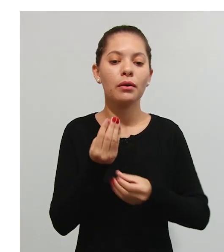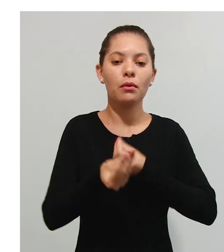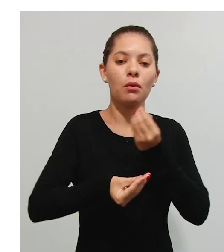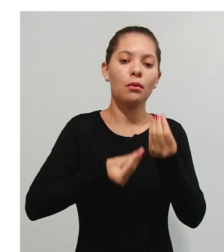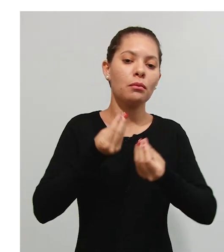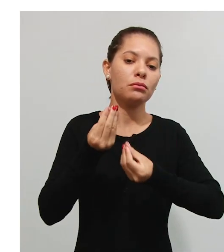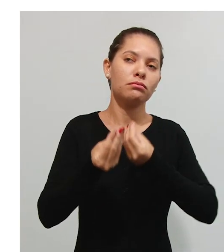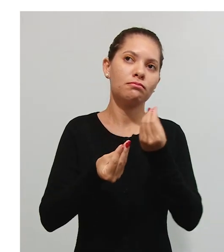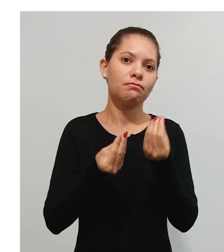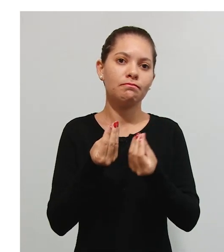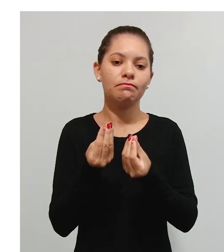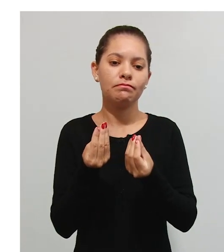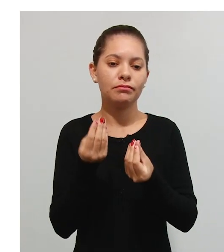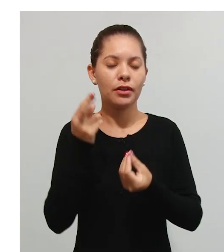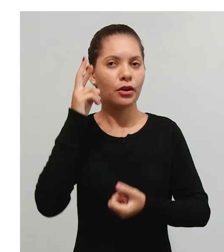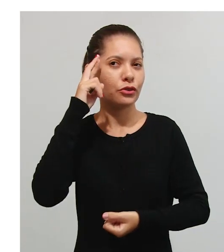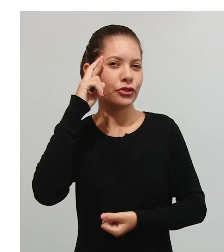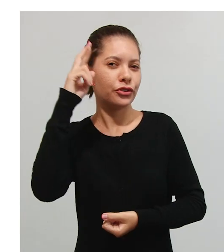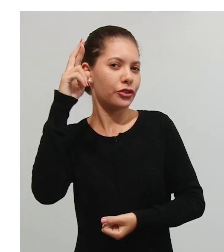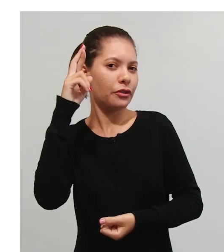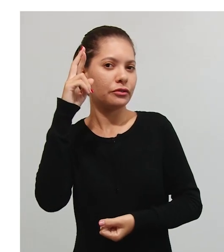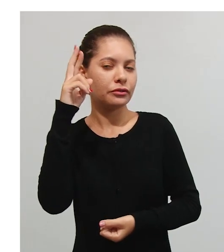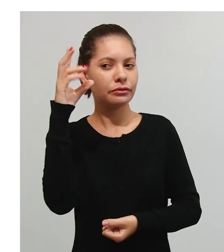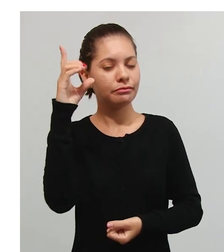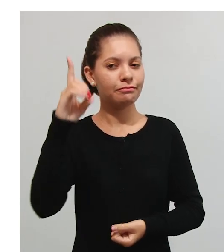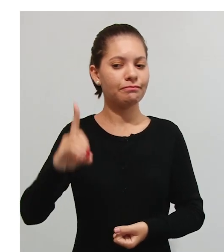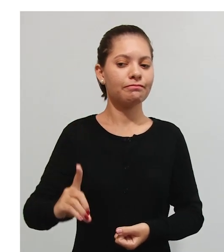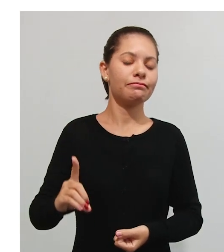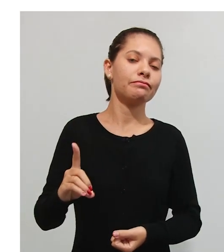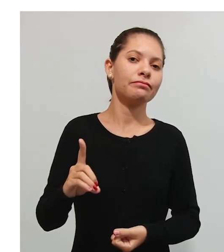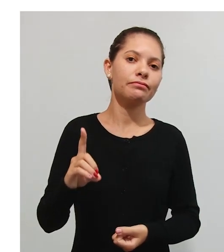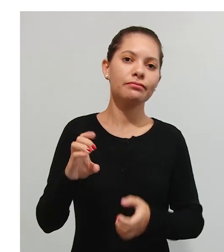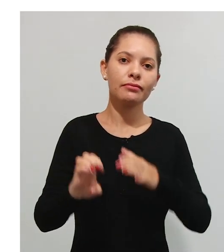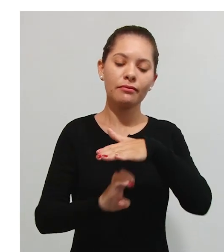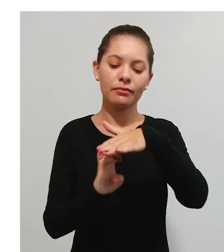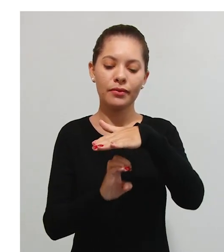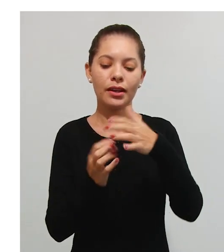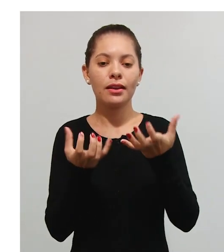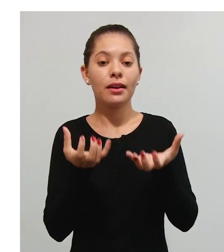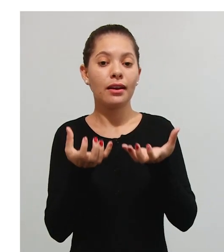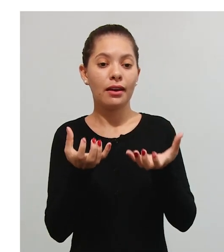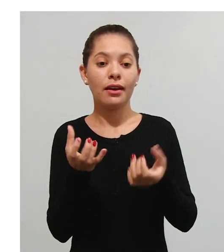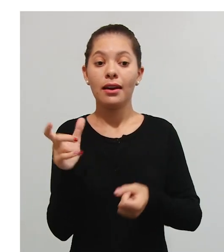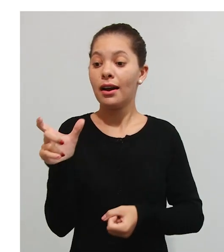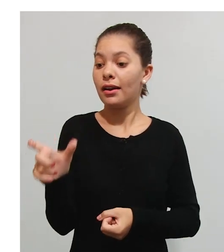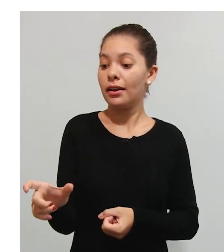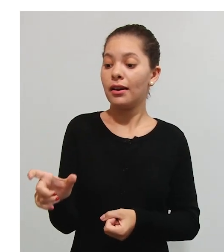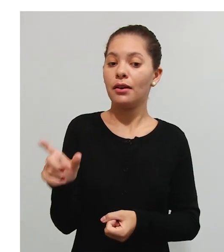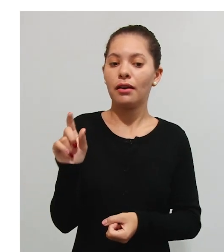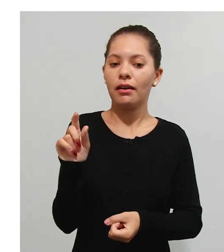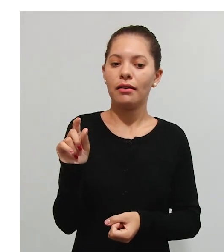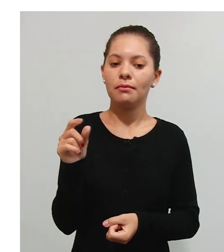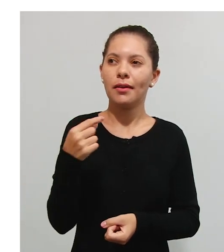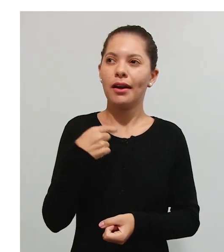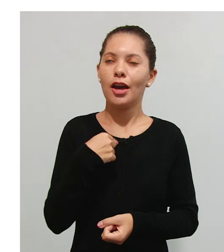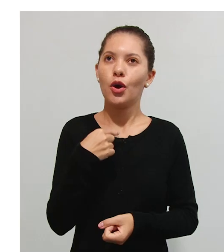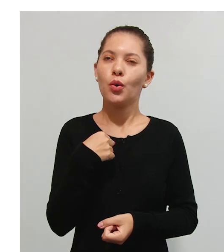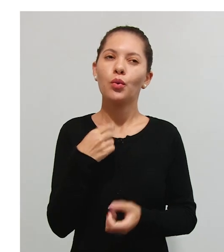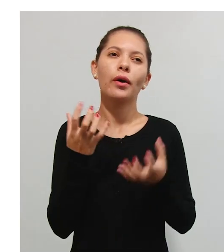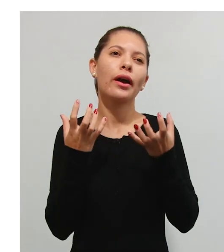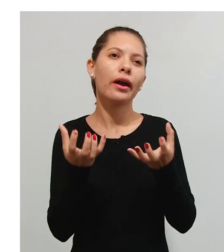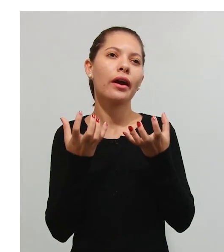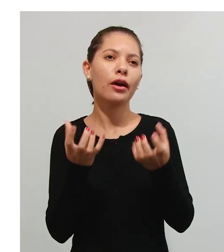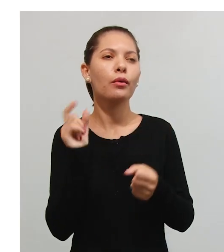conforme ali o proprietário, o dono do negócio, o diretor daquela empresa deseja. Já do empreendedor, vai ser conforme ele